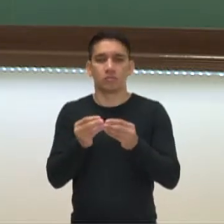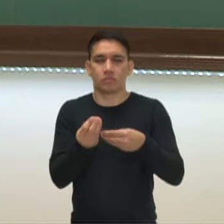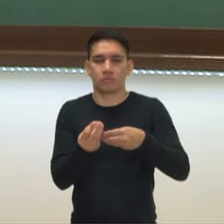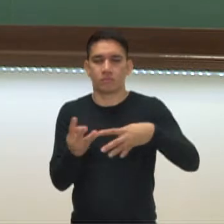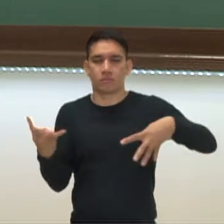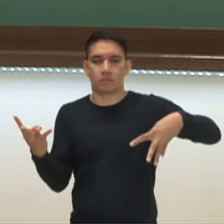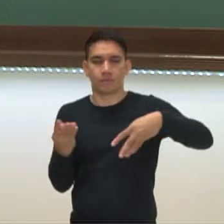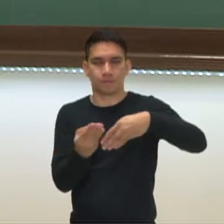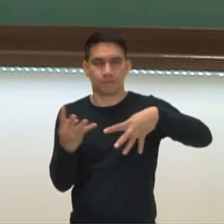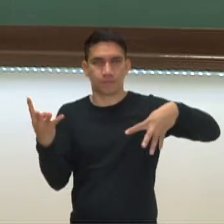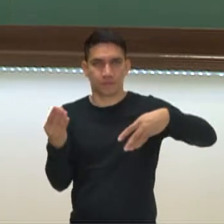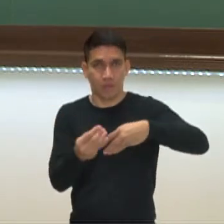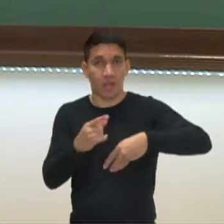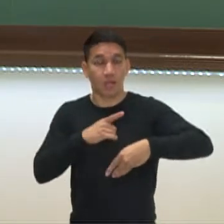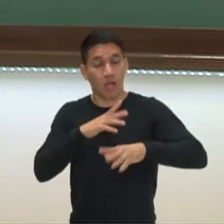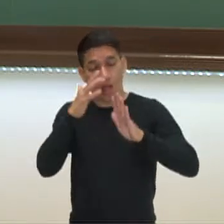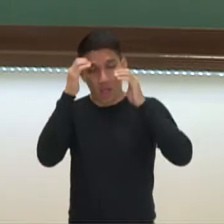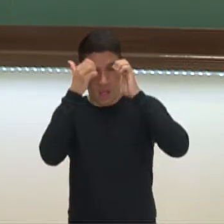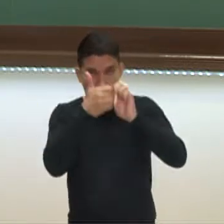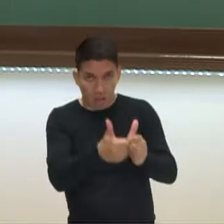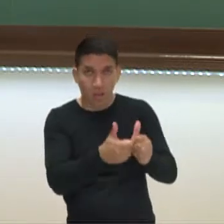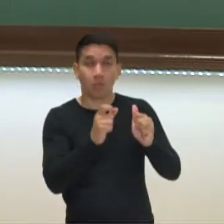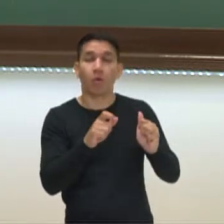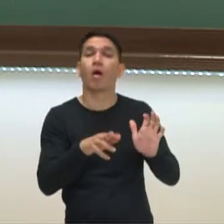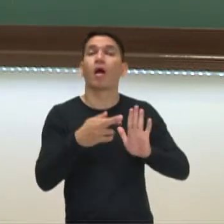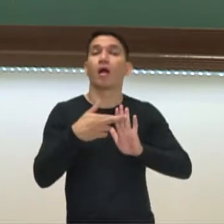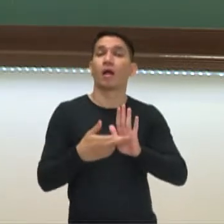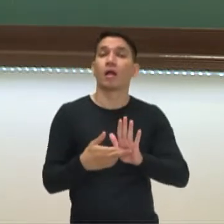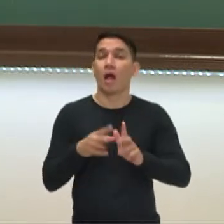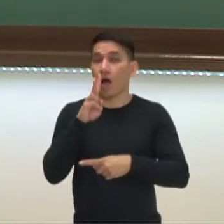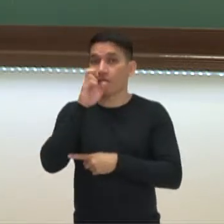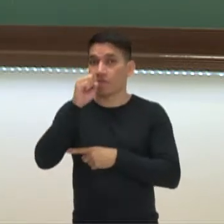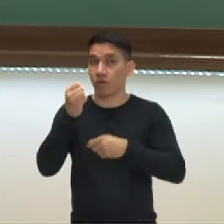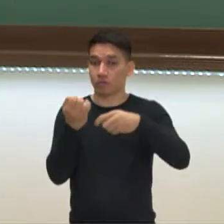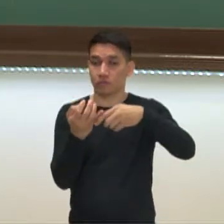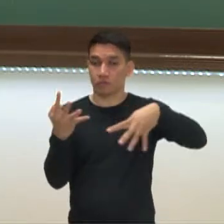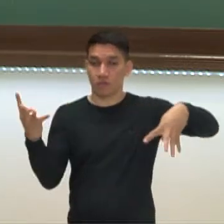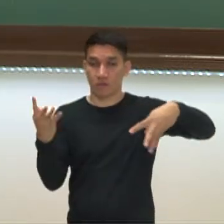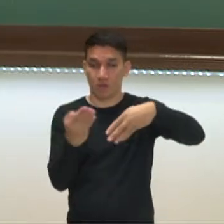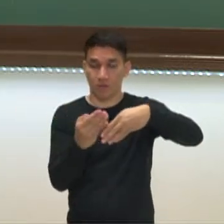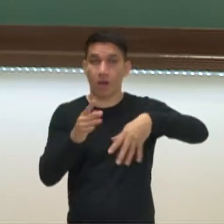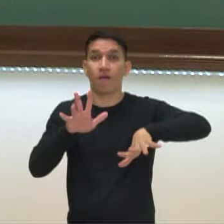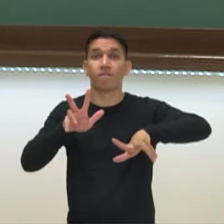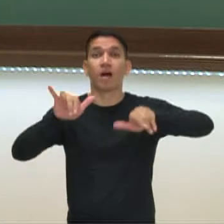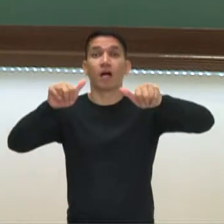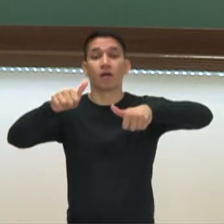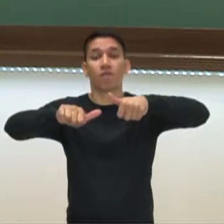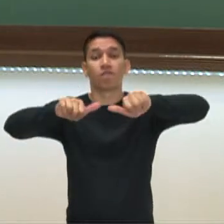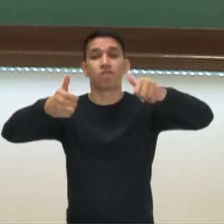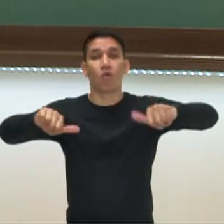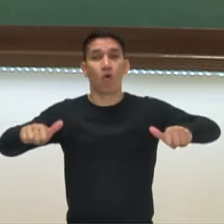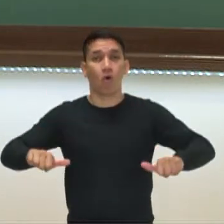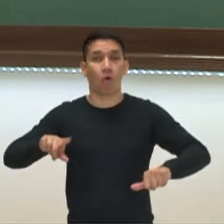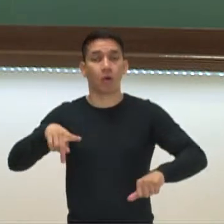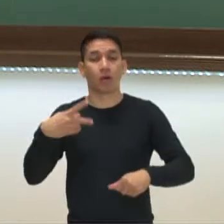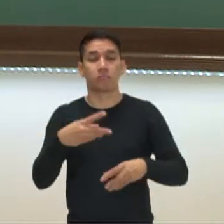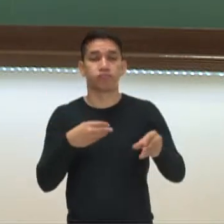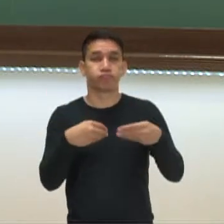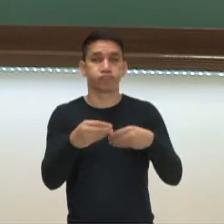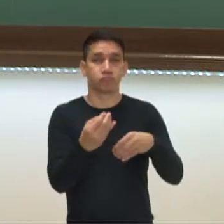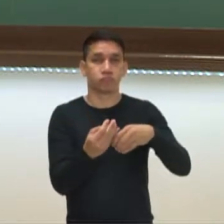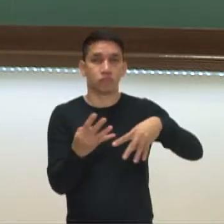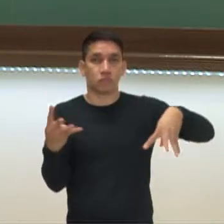respeita a lei de Hooke, né? Ou seja, a força elástica vai se proporcionar à deformação que você faz no elástico num